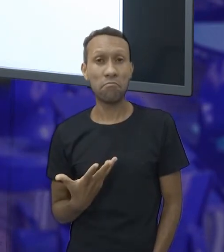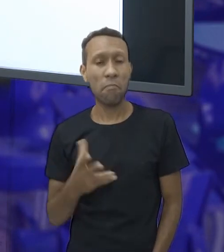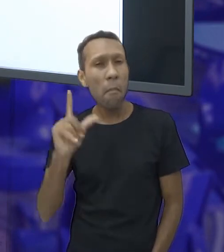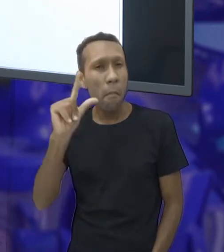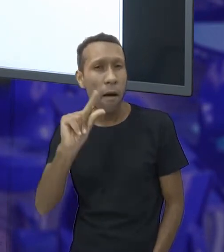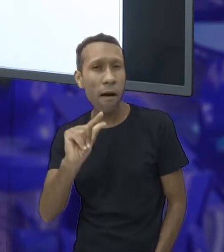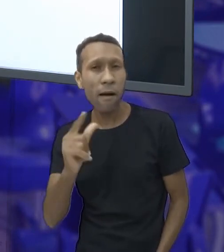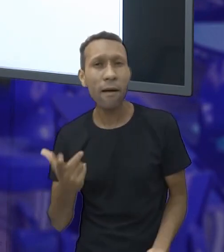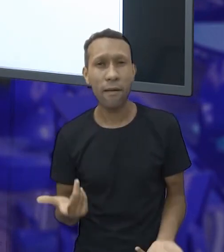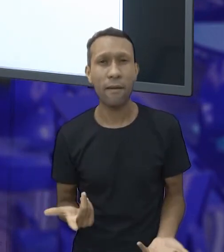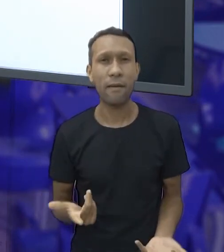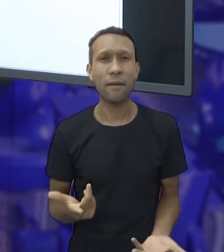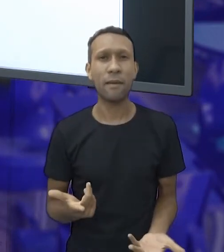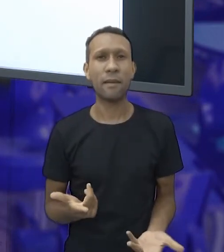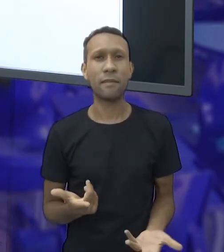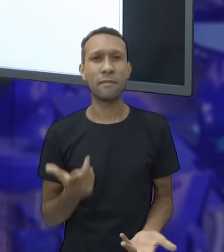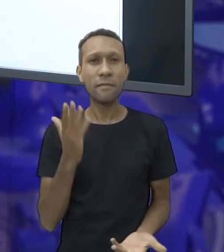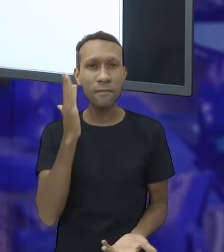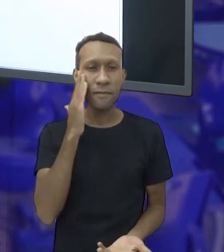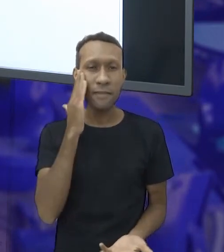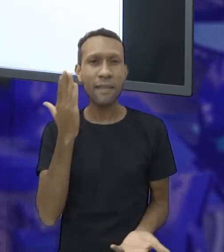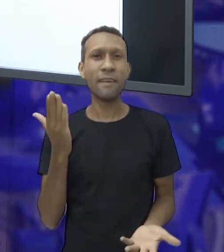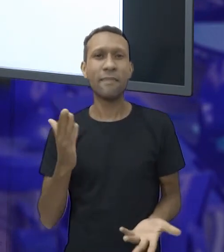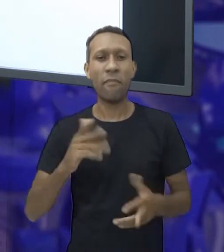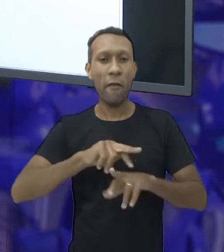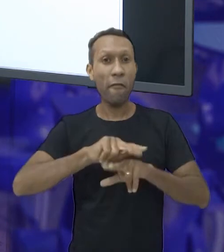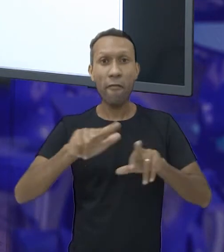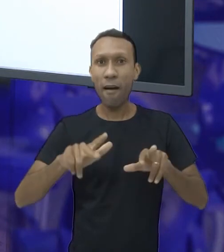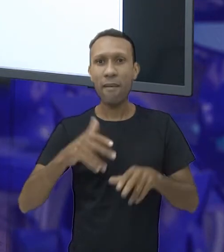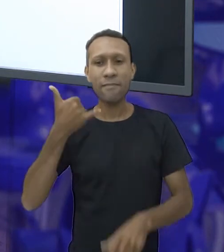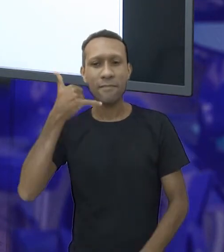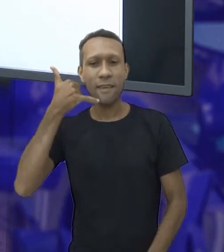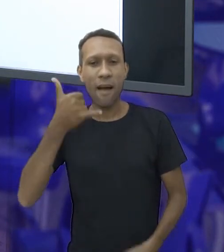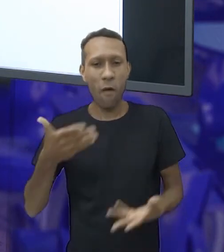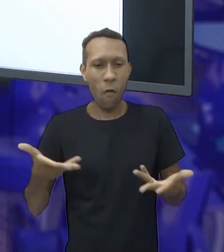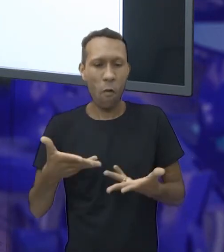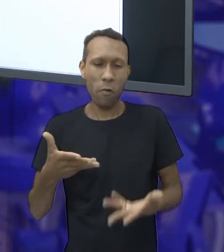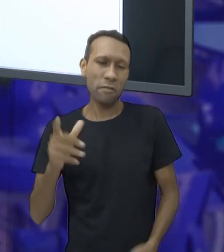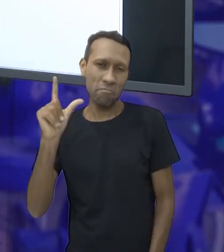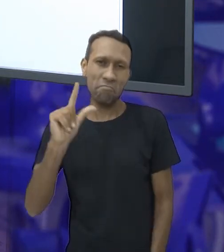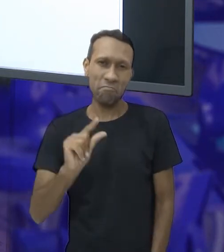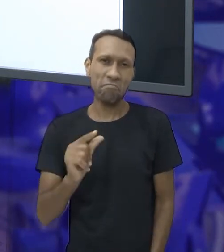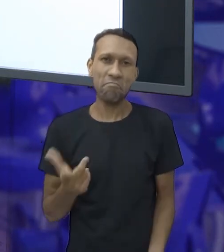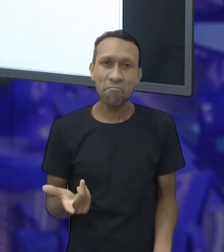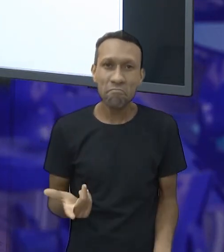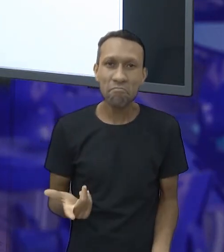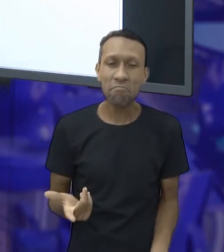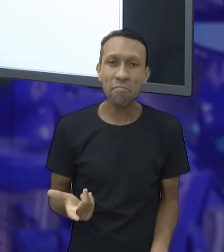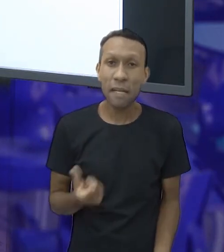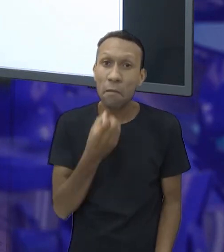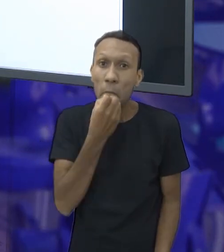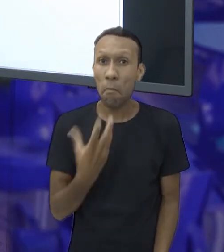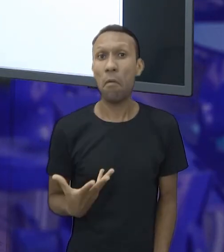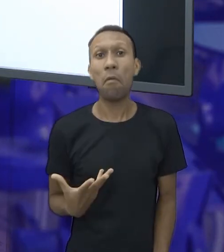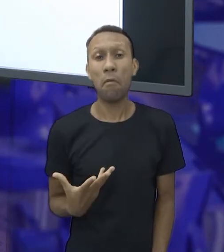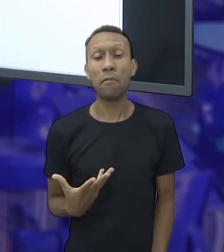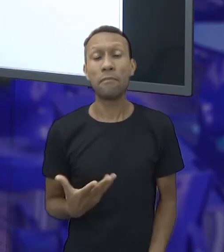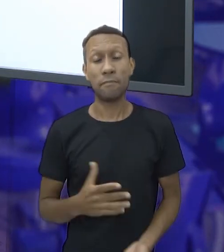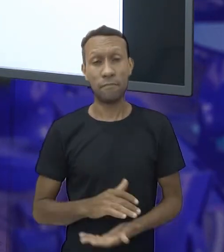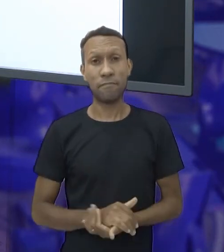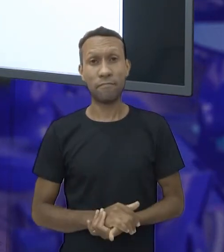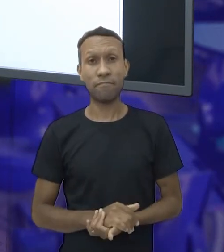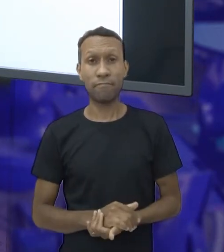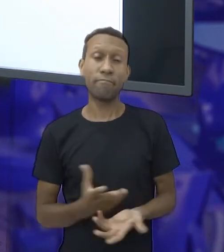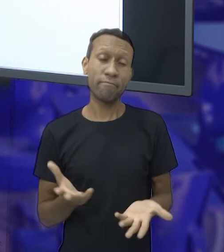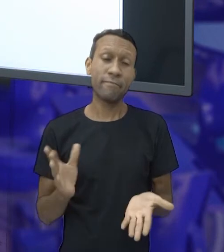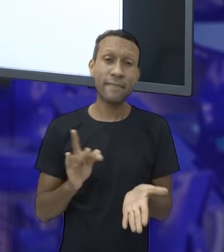R$1.400. Celulares da Xiaomi, da Samsung, da Motorola, de excelente qualidade, certo? Por esse